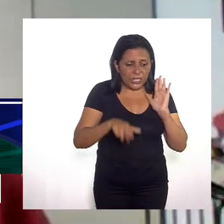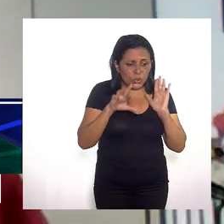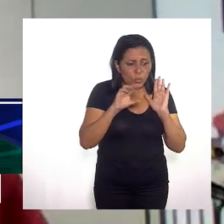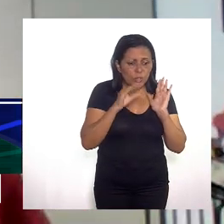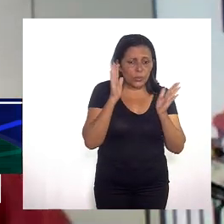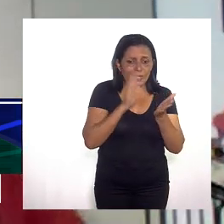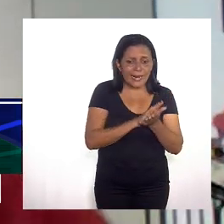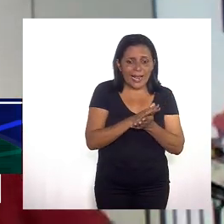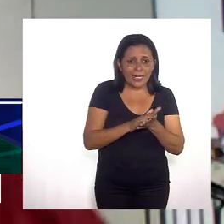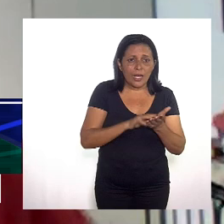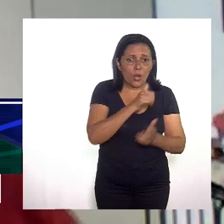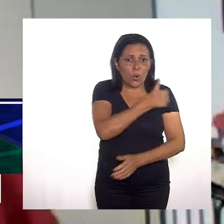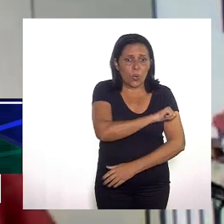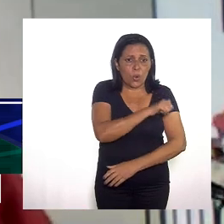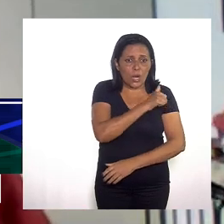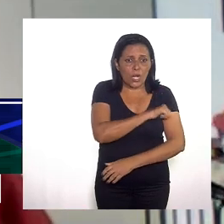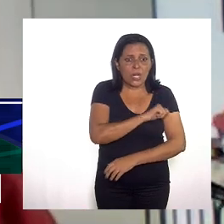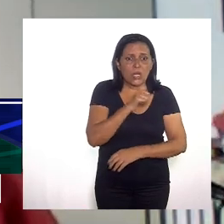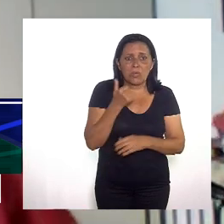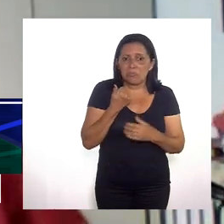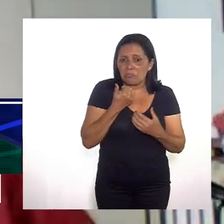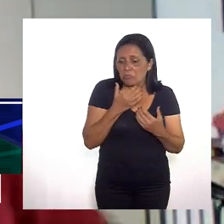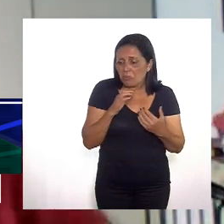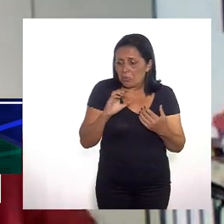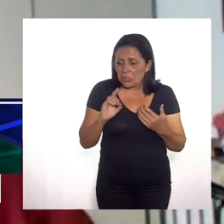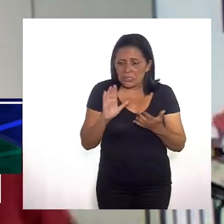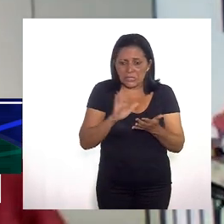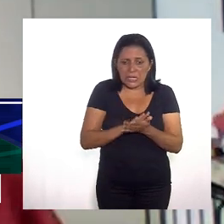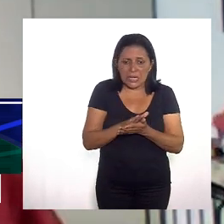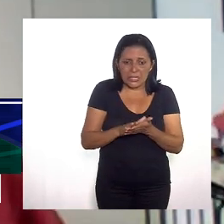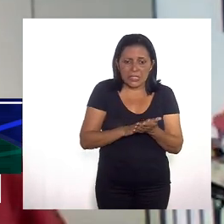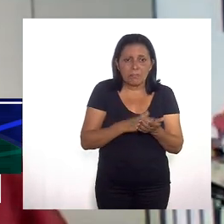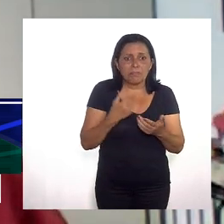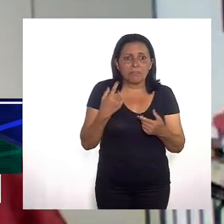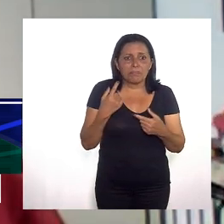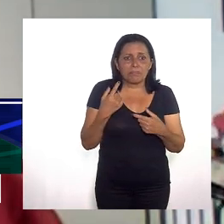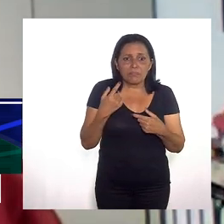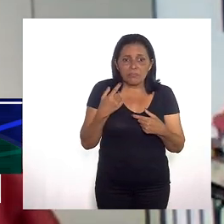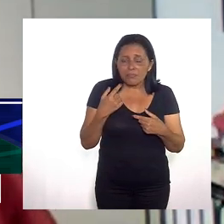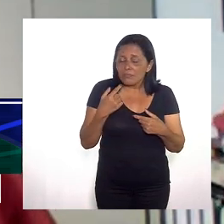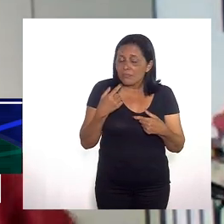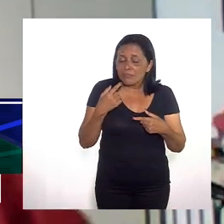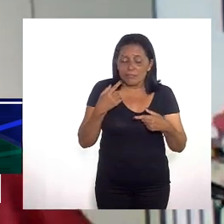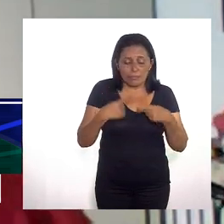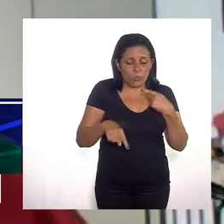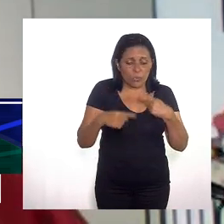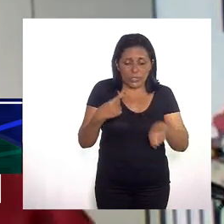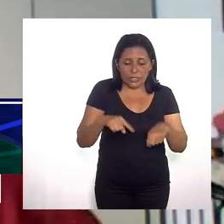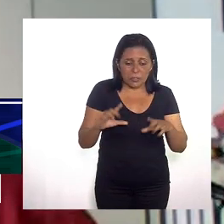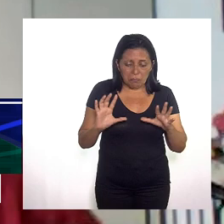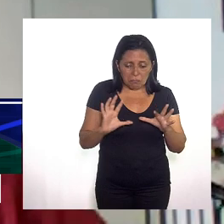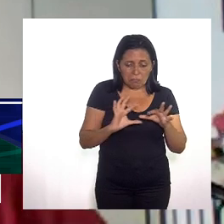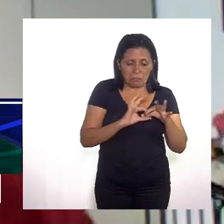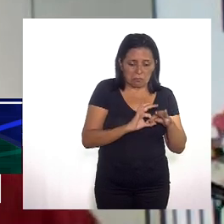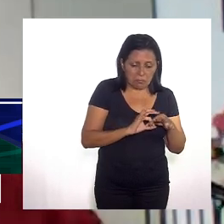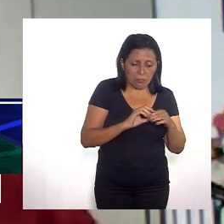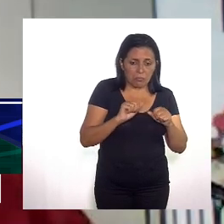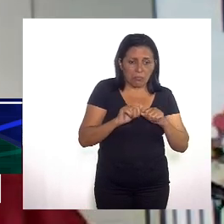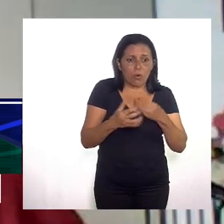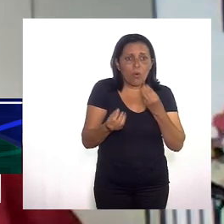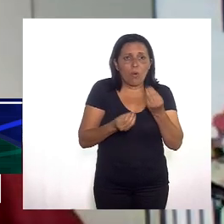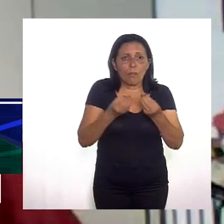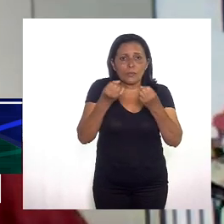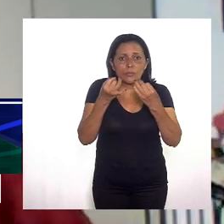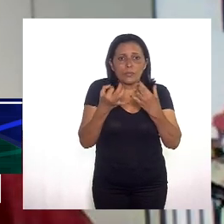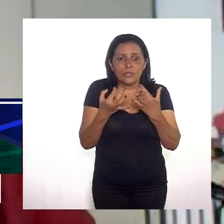nada. O Rio de Janeiro não coordena nada, não faz uma política estadual de enfrentamento à pandemia. E na educação a gente está querendo dar instrumentos.